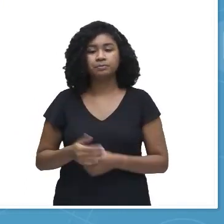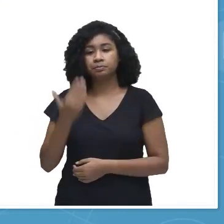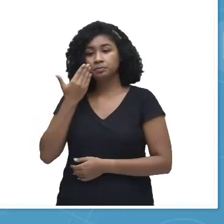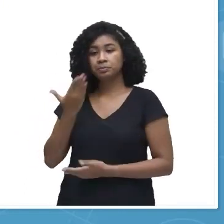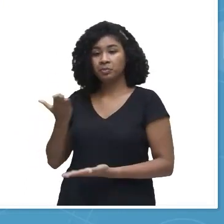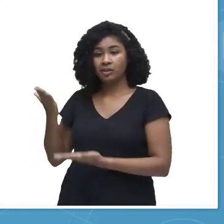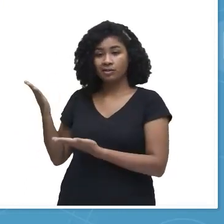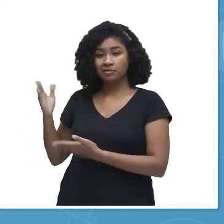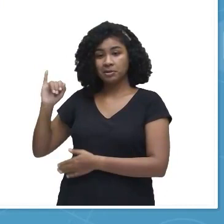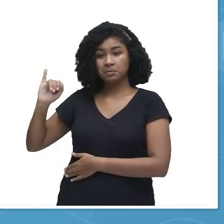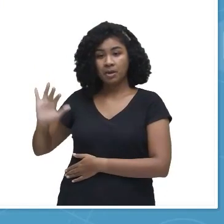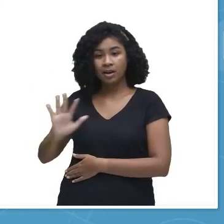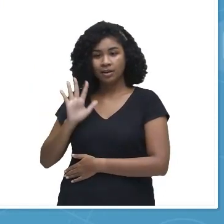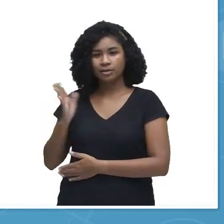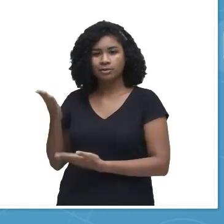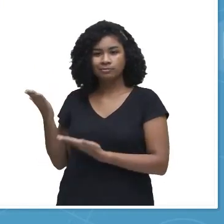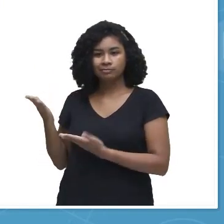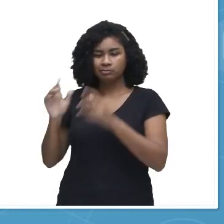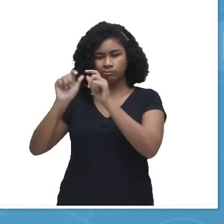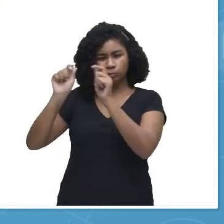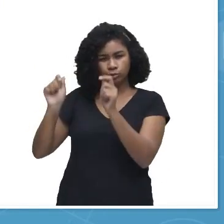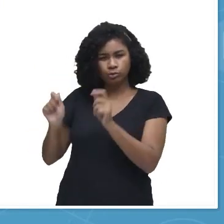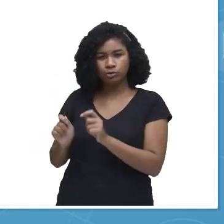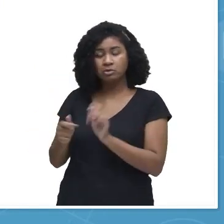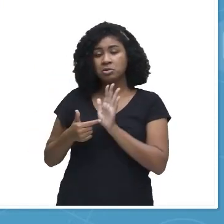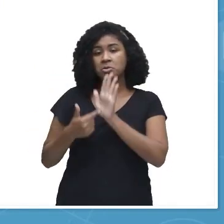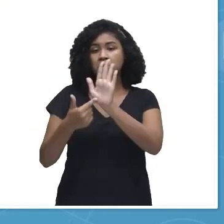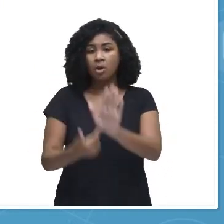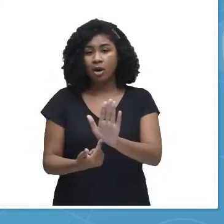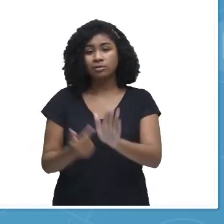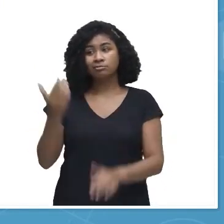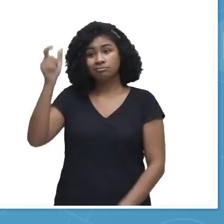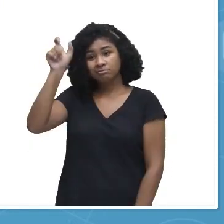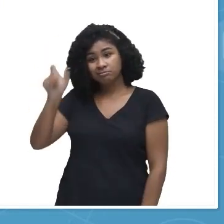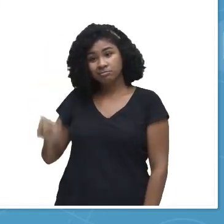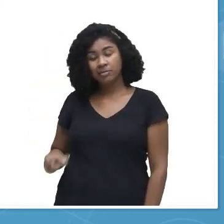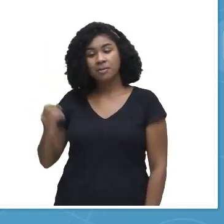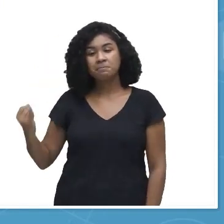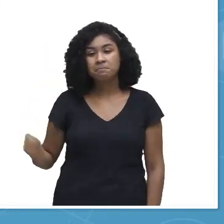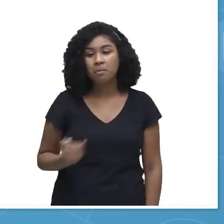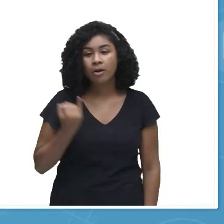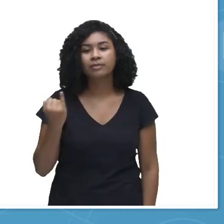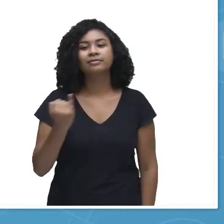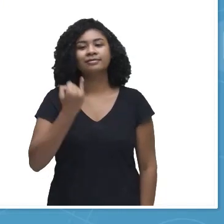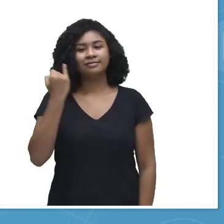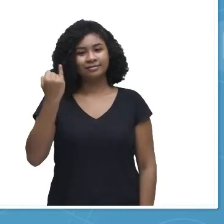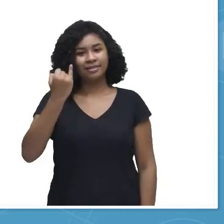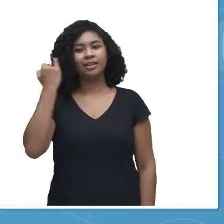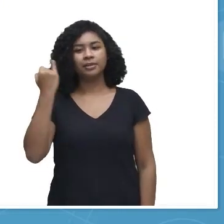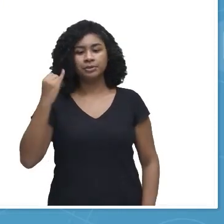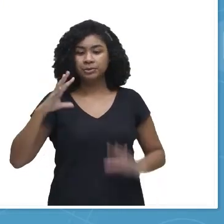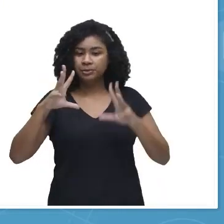do mestre Valentim, uma obra que reconhece a sua importância histórica e de como ele era